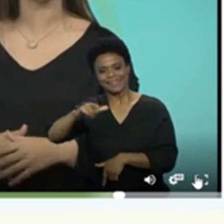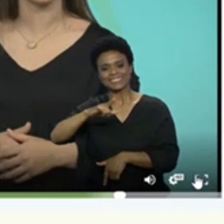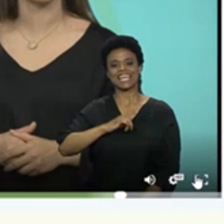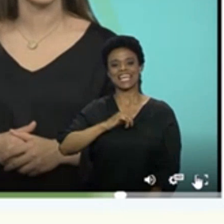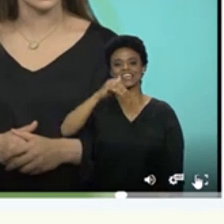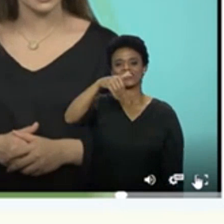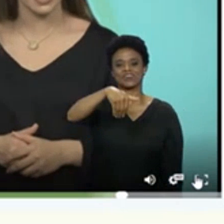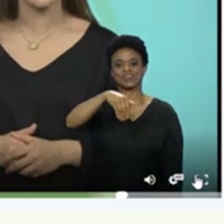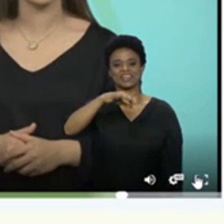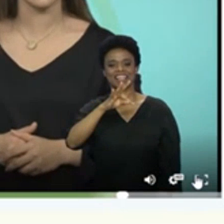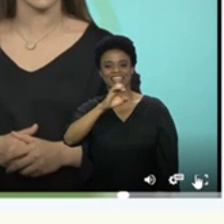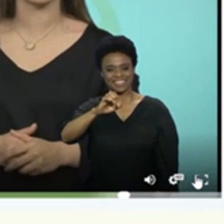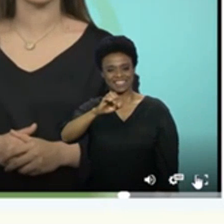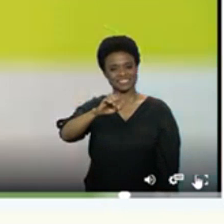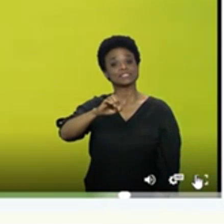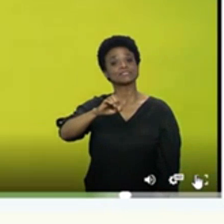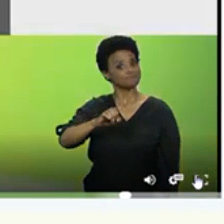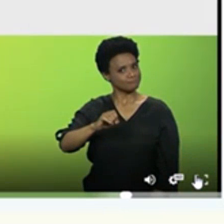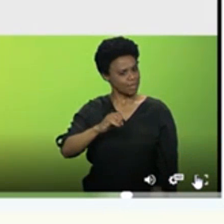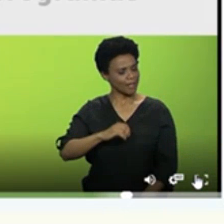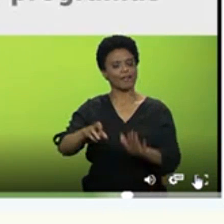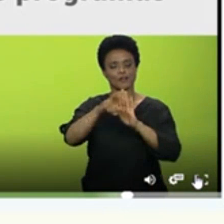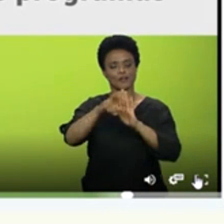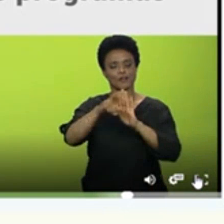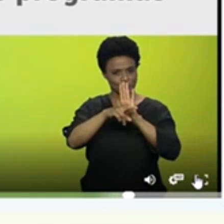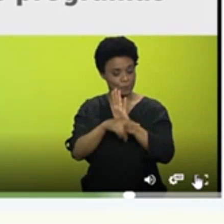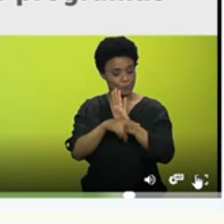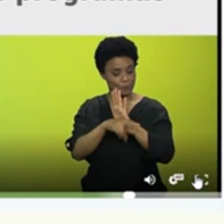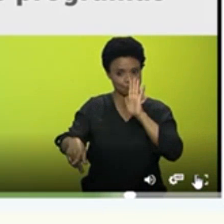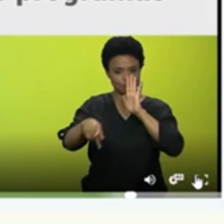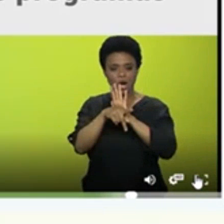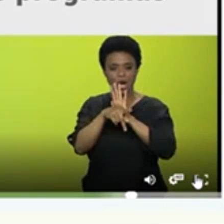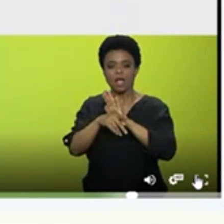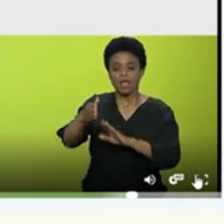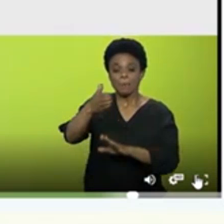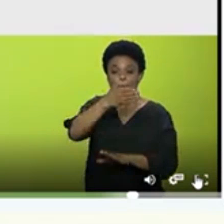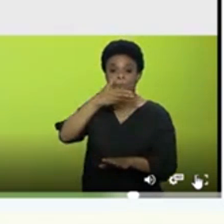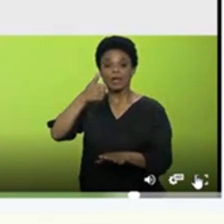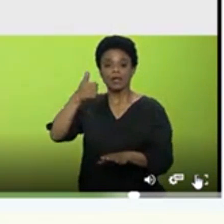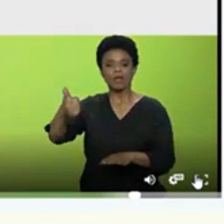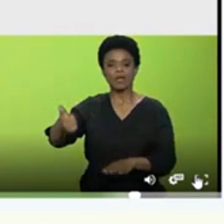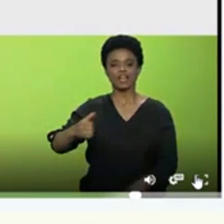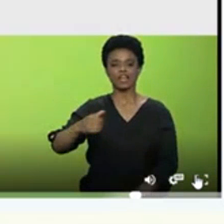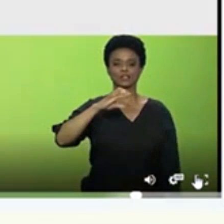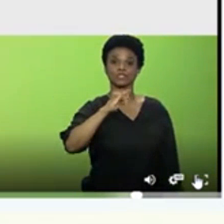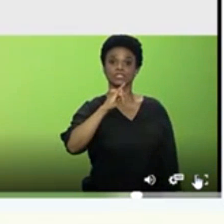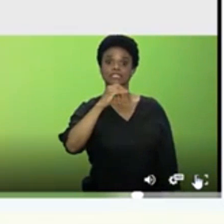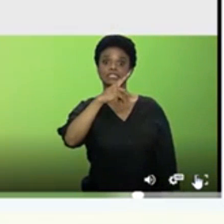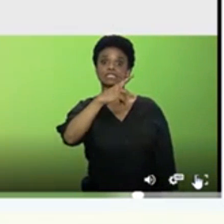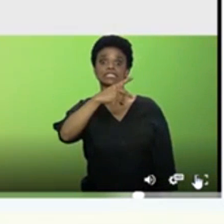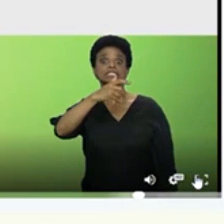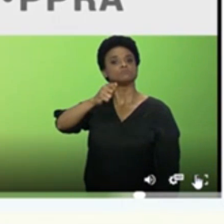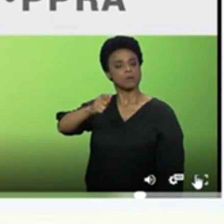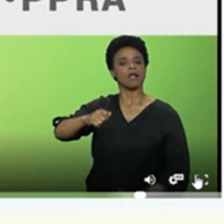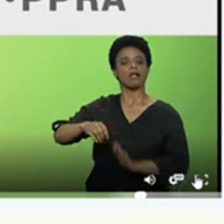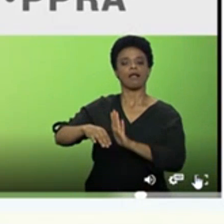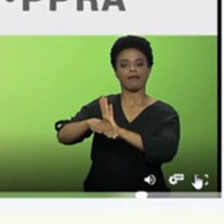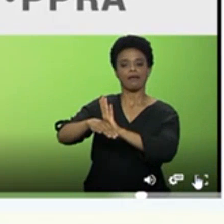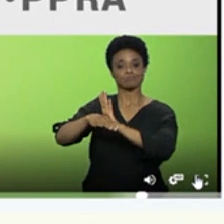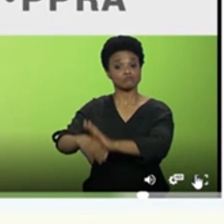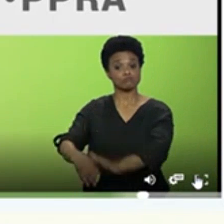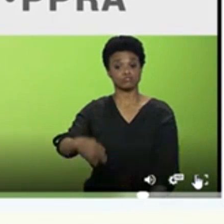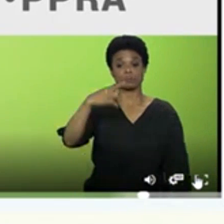programas obrigatórios do Ministério do Trabalho. A implementação de programas como a Comissão Interna de Prevenção de